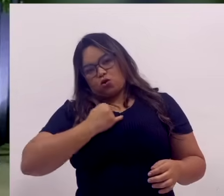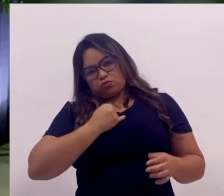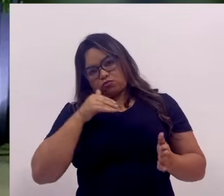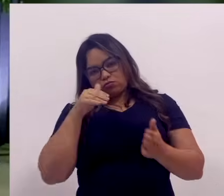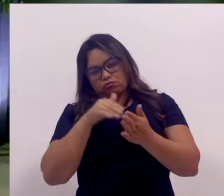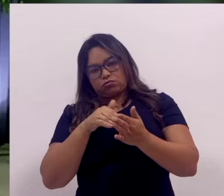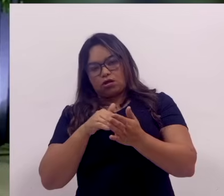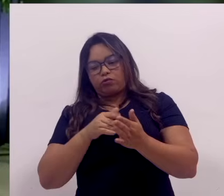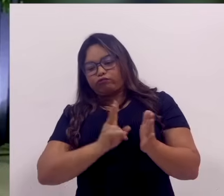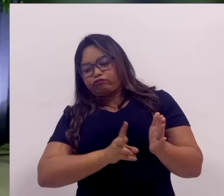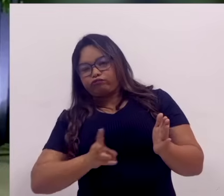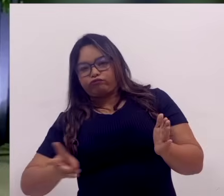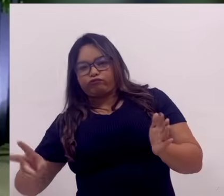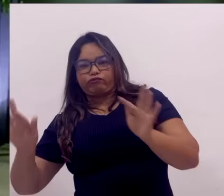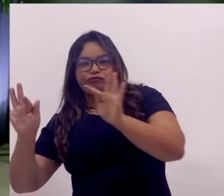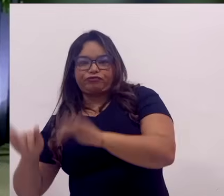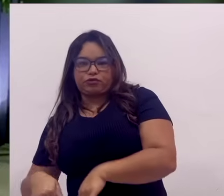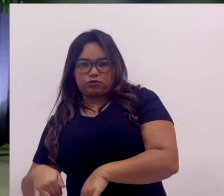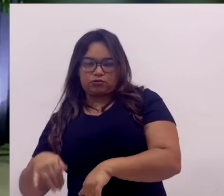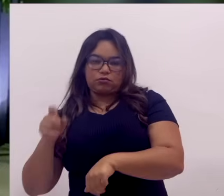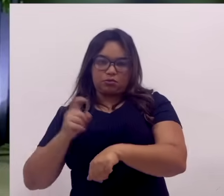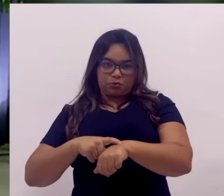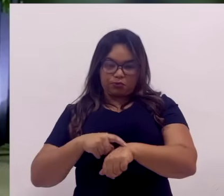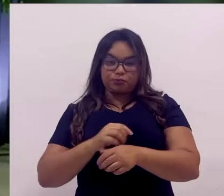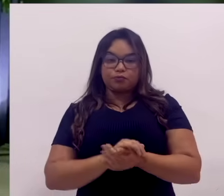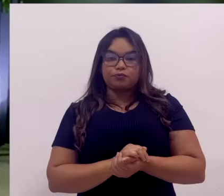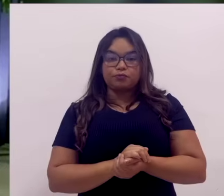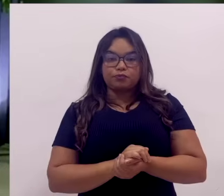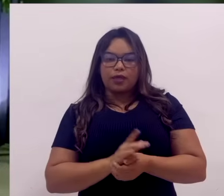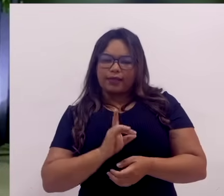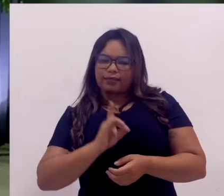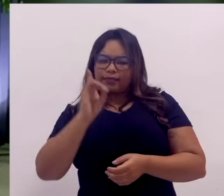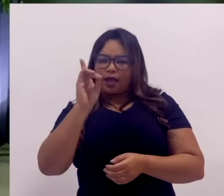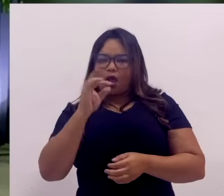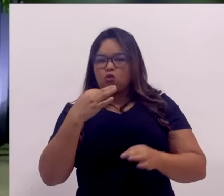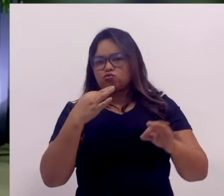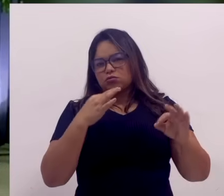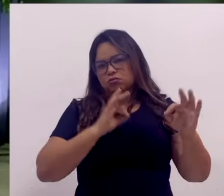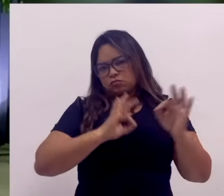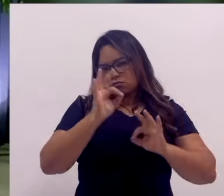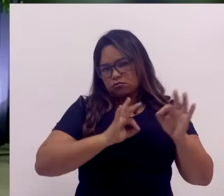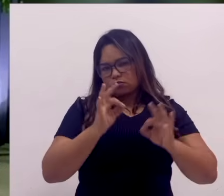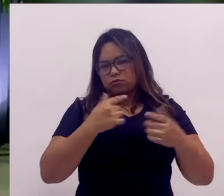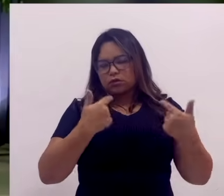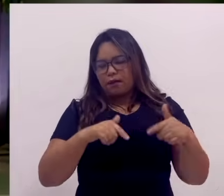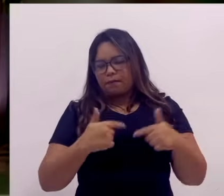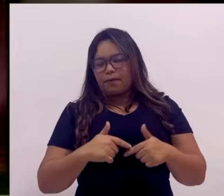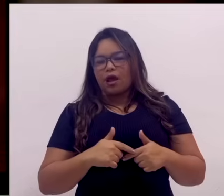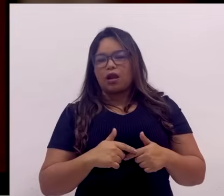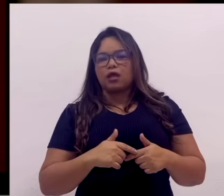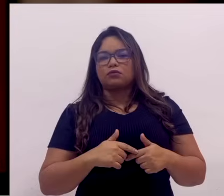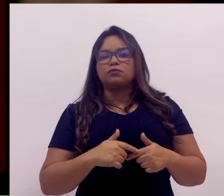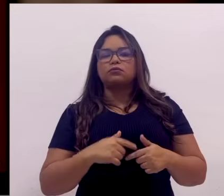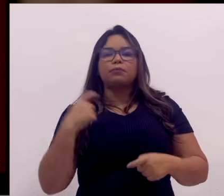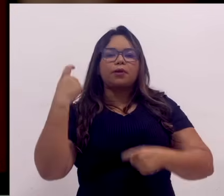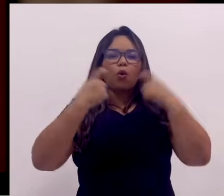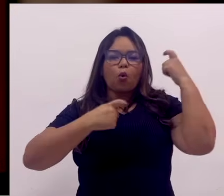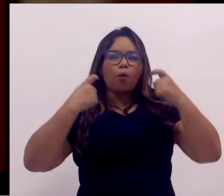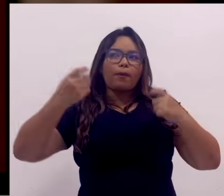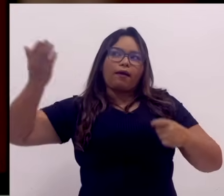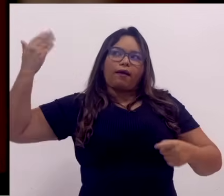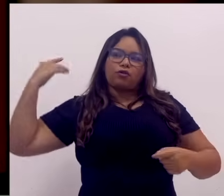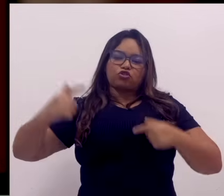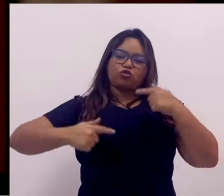seguindo até o fim do tempo, porque é assim que Deus trabalha. Ele se preocupa com cada geração.